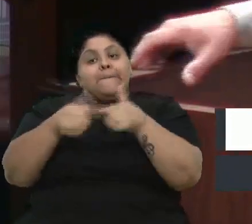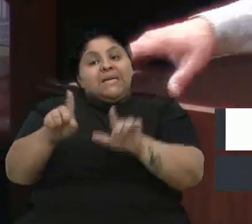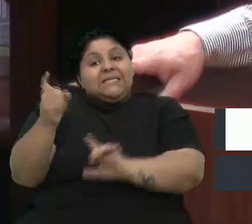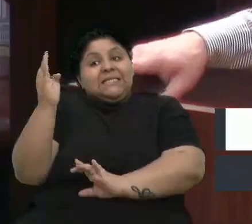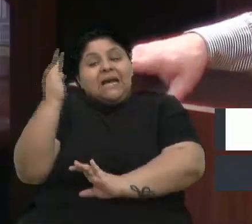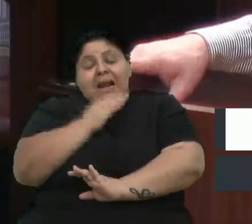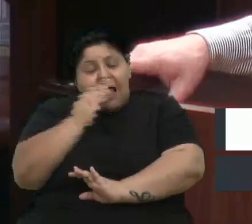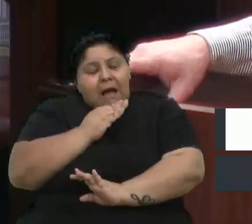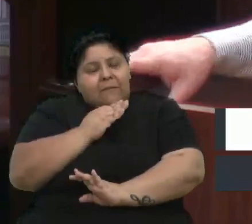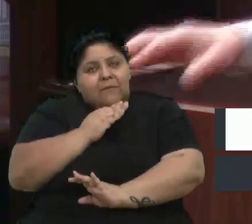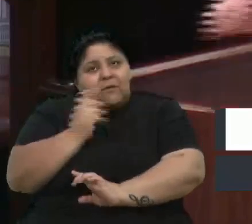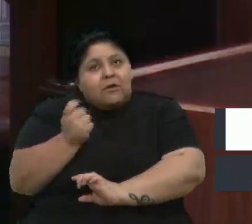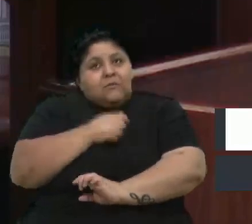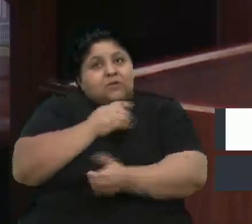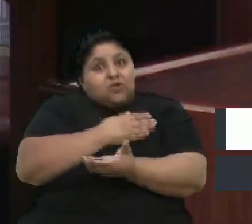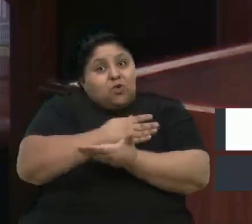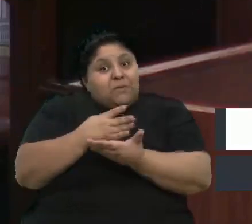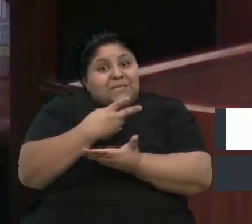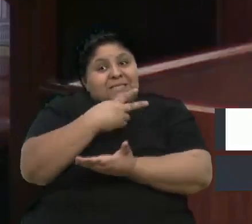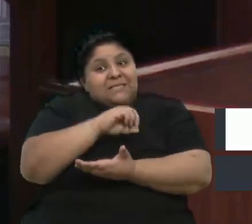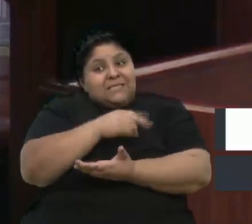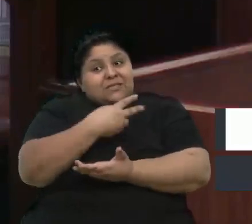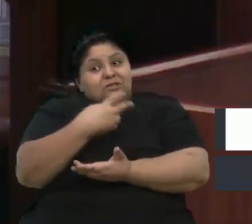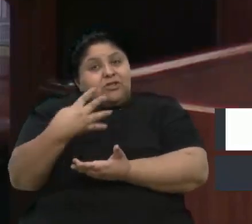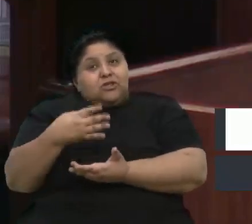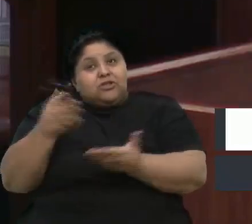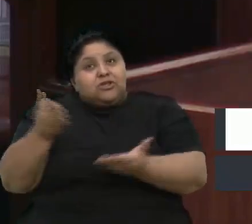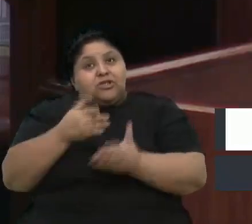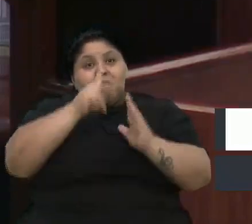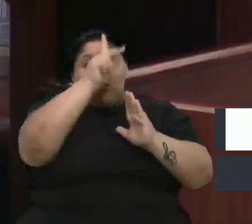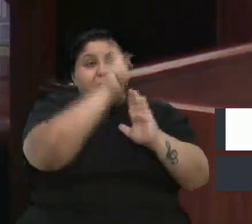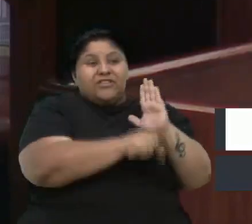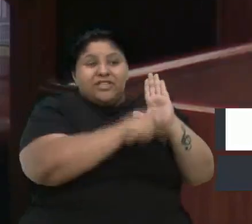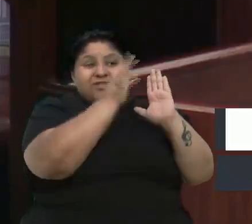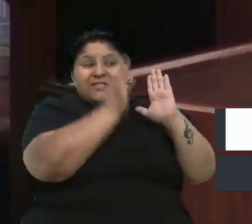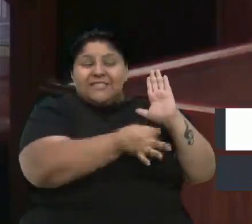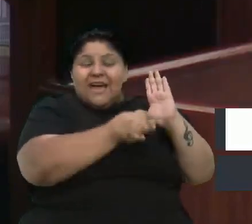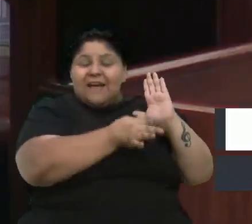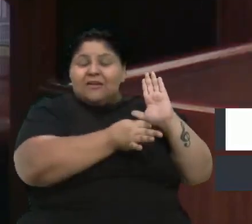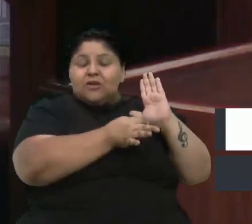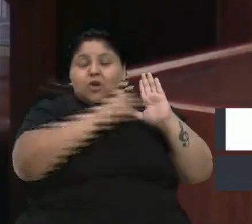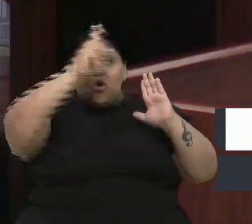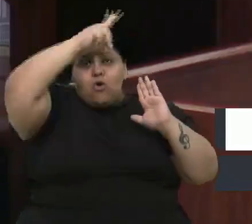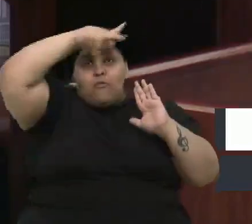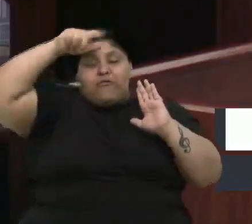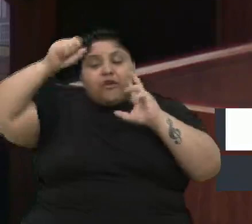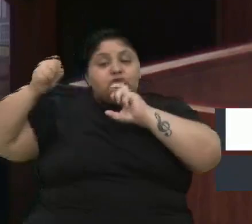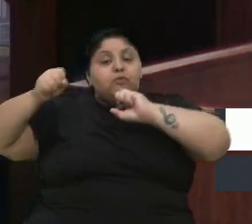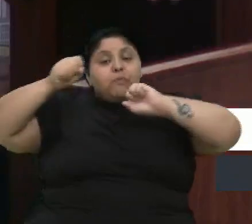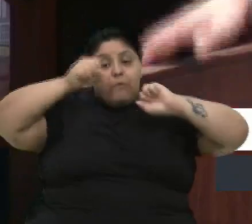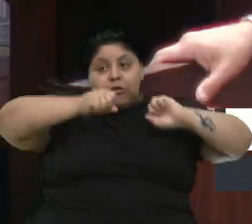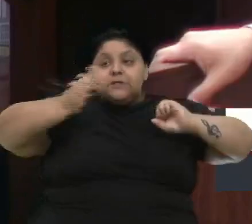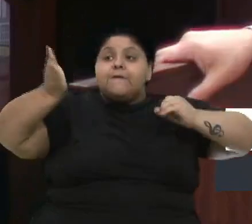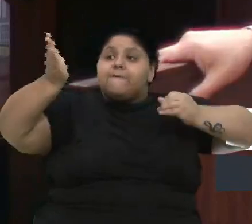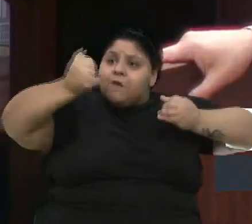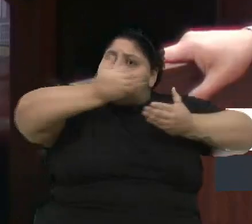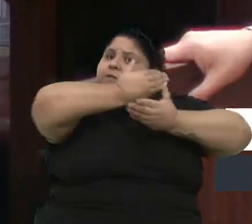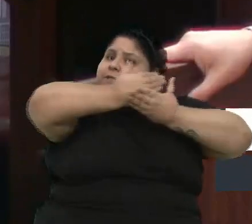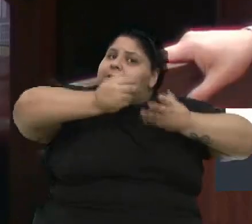o 2024 já com um projeto, com algo concreto, que o prefeito possa lá e dizer assim, vamos iniciar a